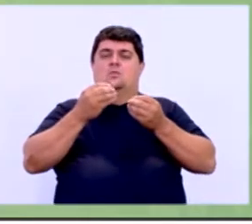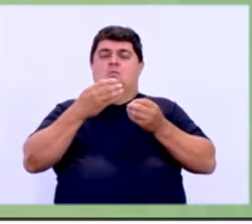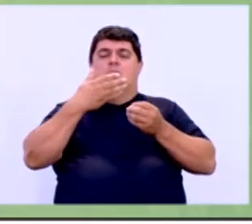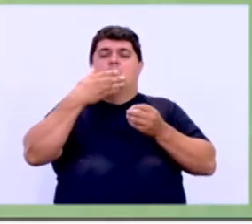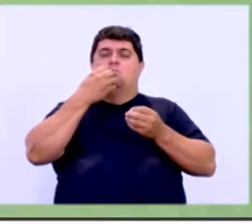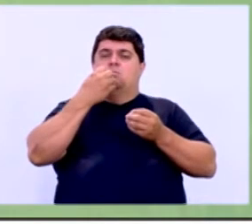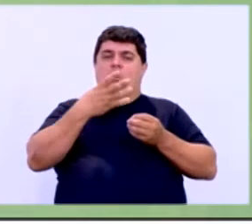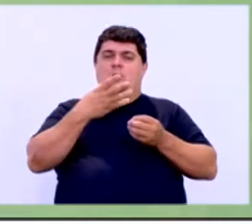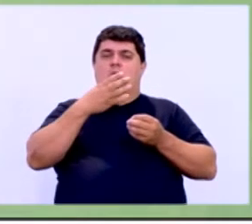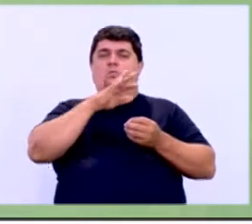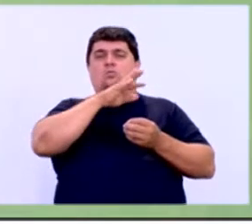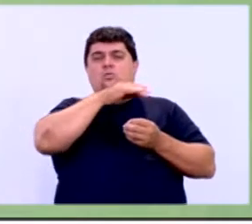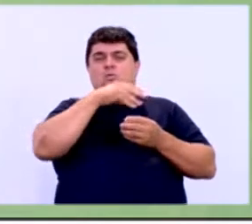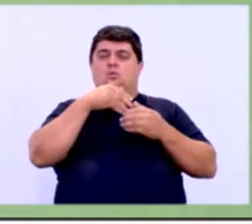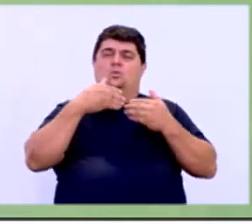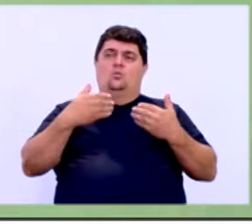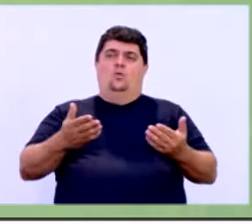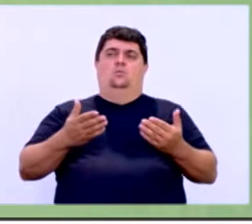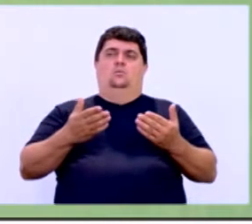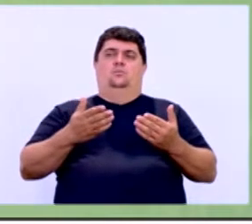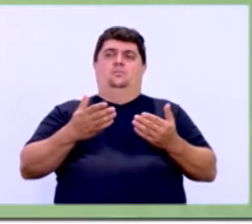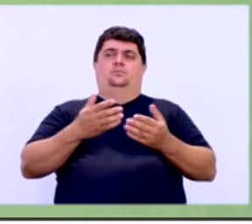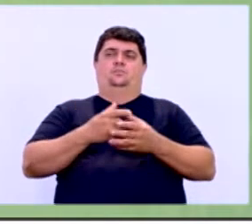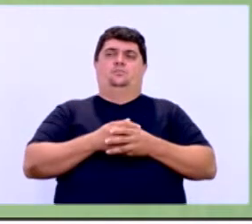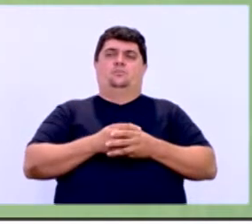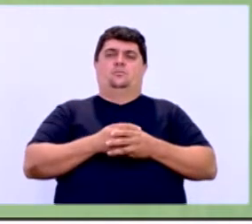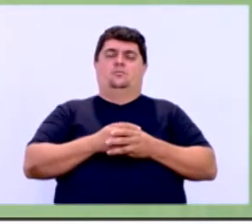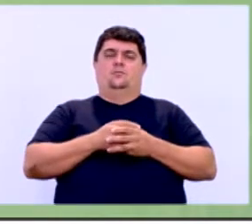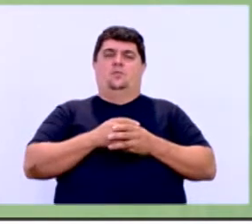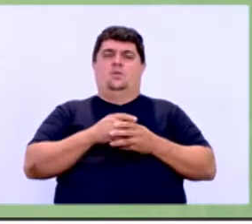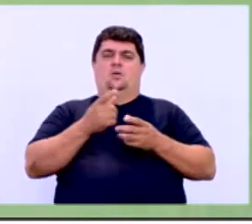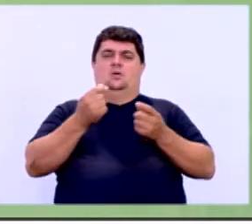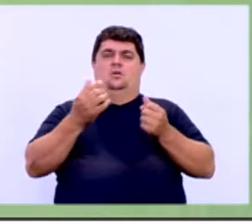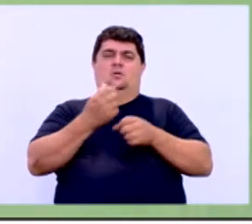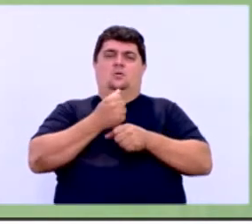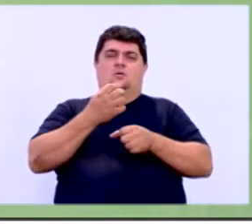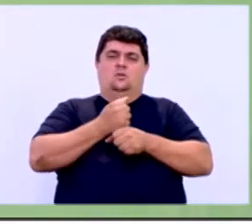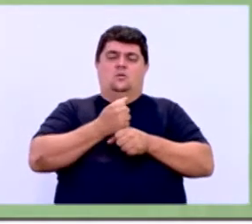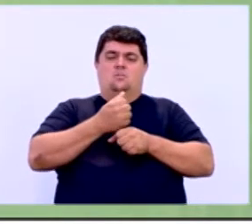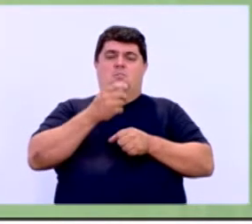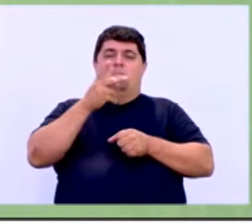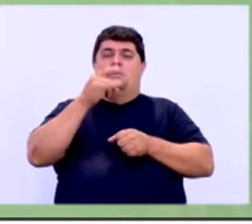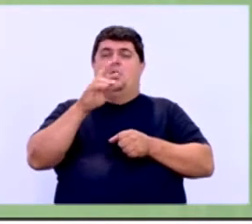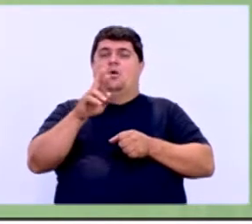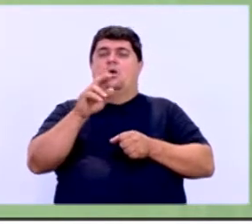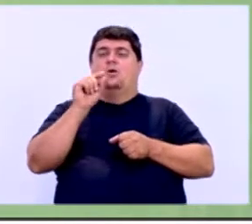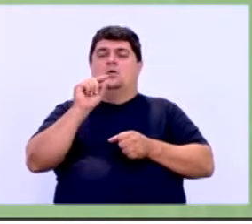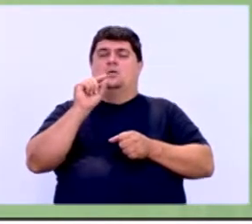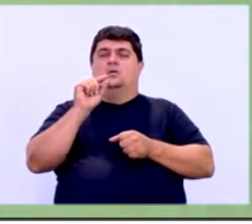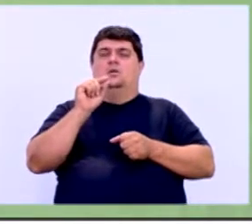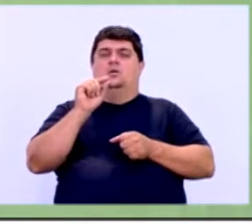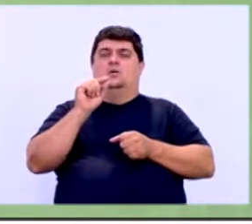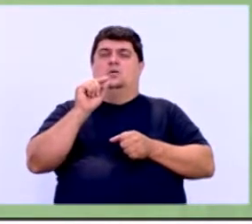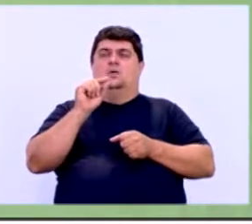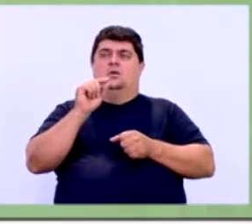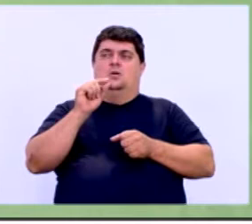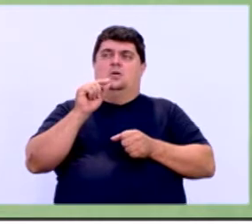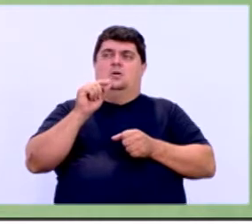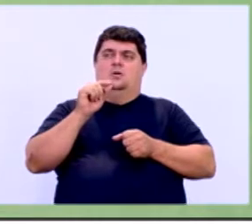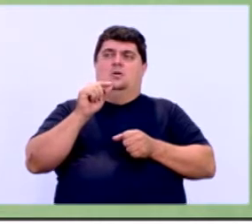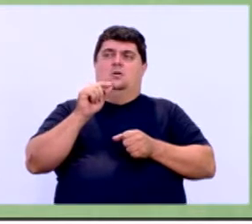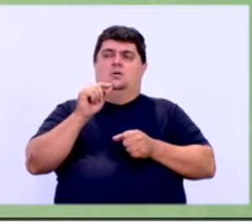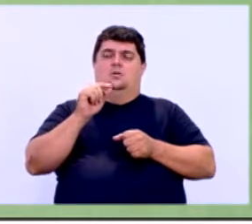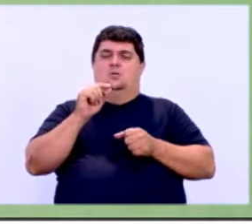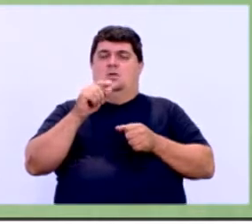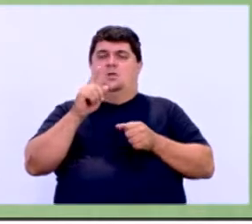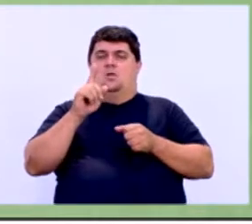bom e o que é ruim para a sua organização. Os financiamentos de maior risco são mais dispendiosos, né? Quer dizer,